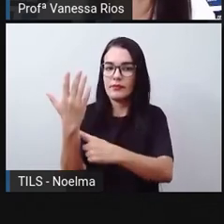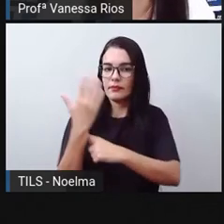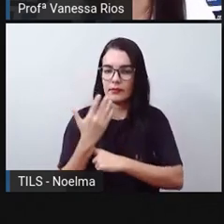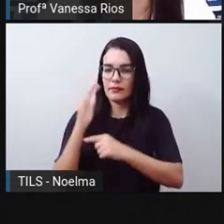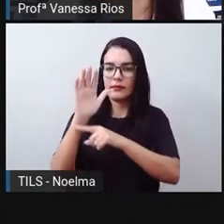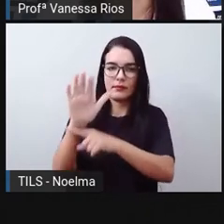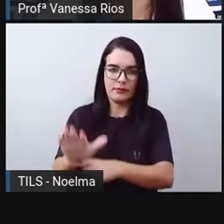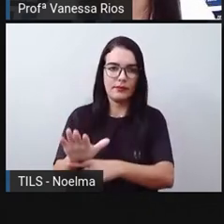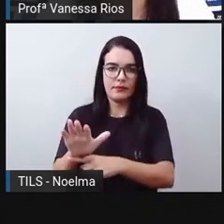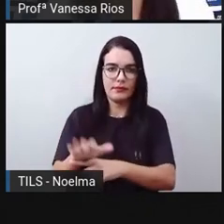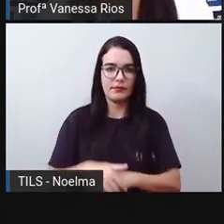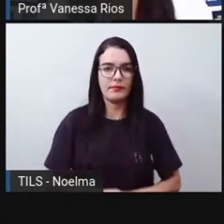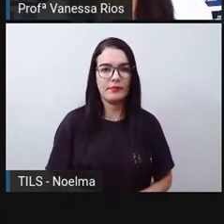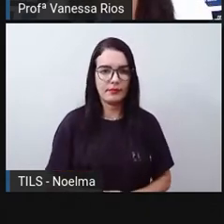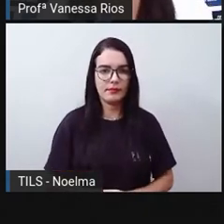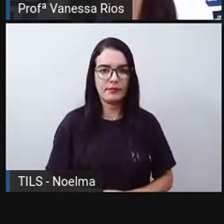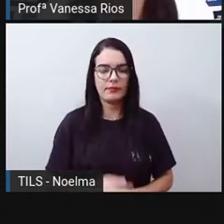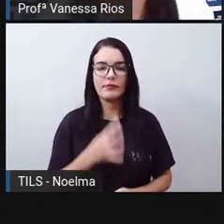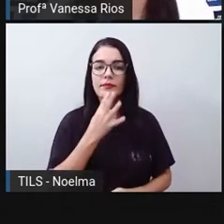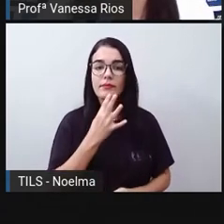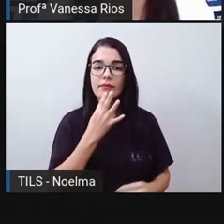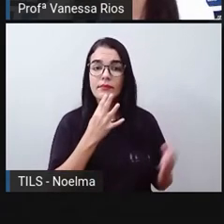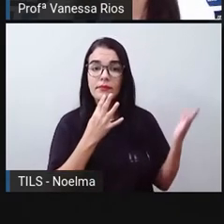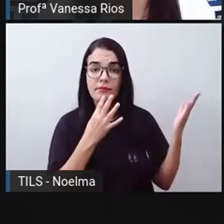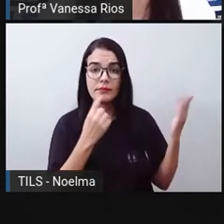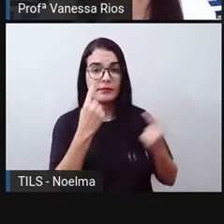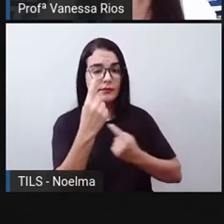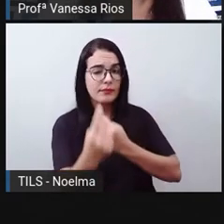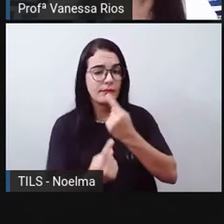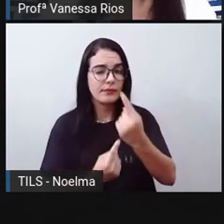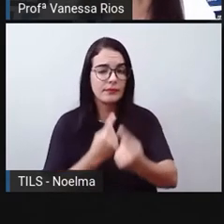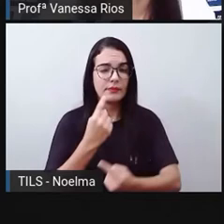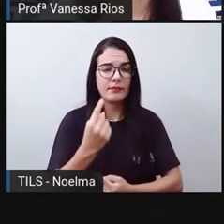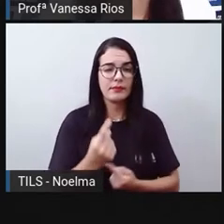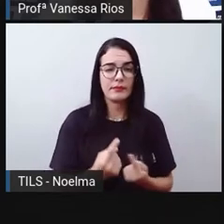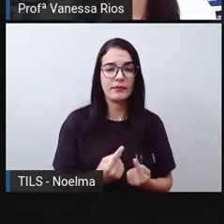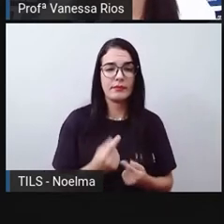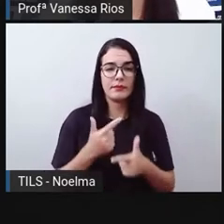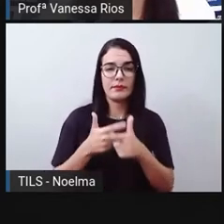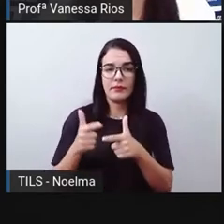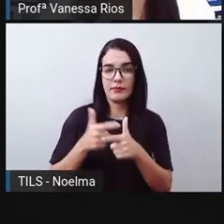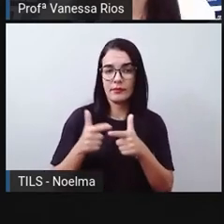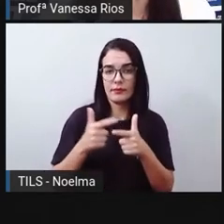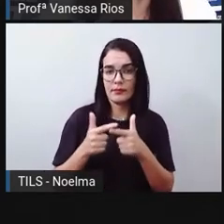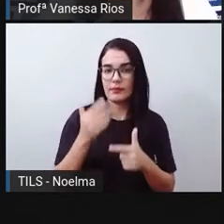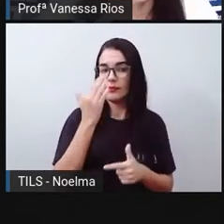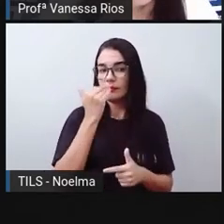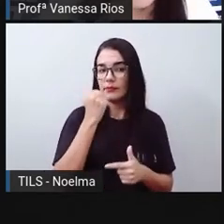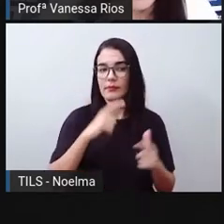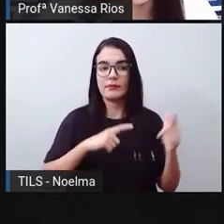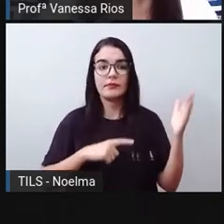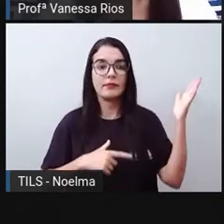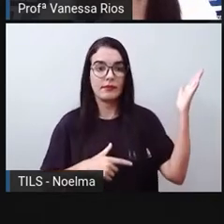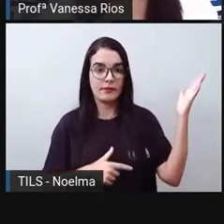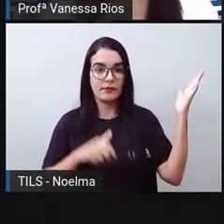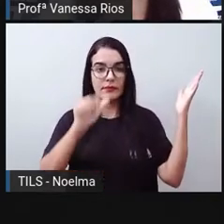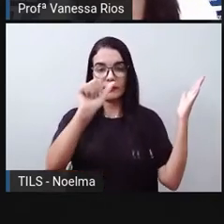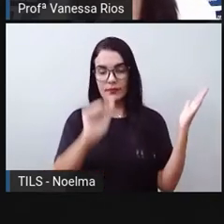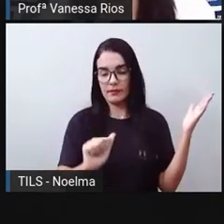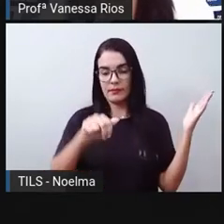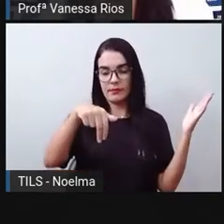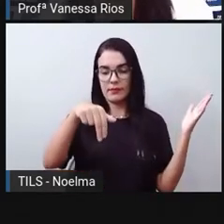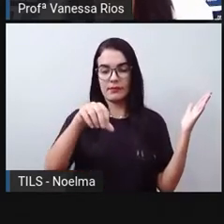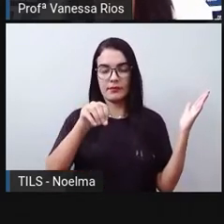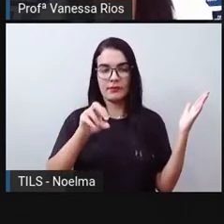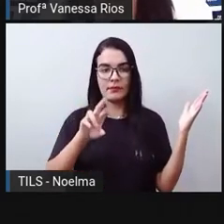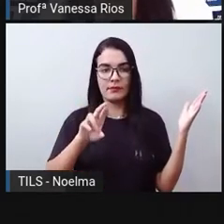E aí tem alguns tipos de distúrbios alimentares mais comuns. Tem a anorexia nervosa. E aí a Pro gostaria